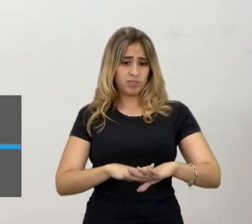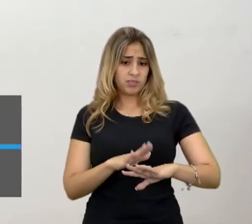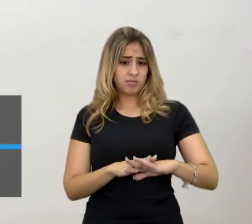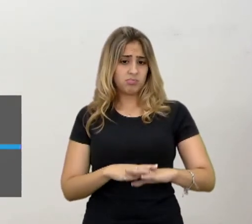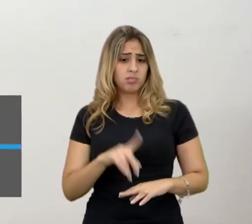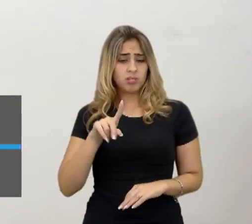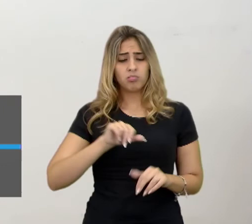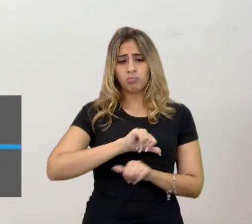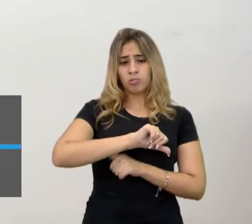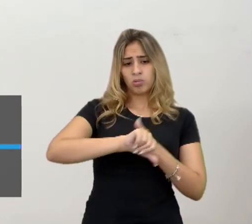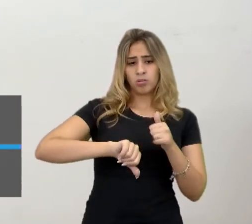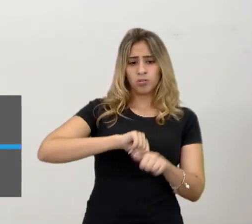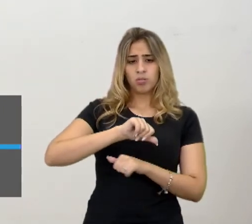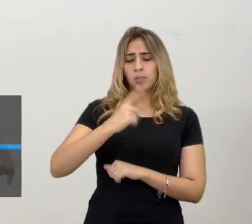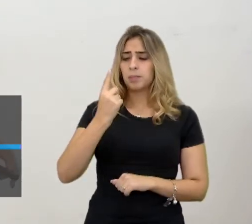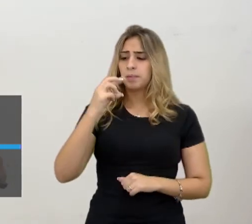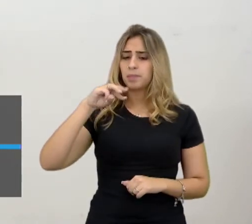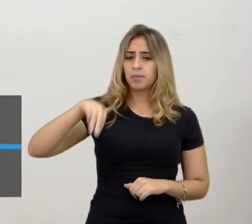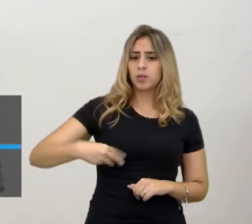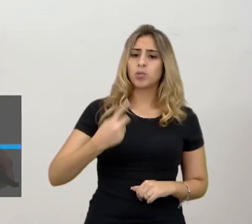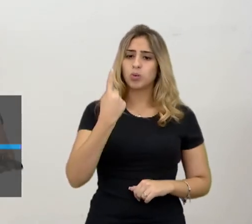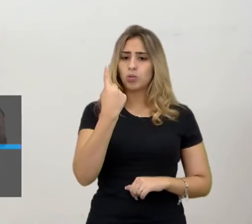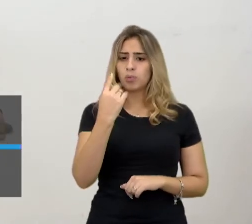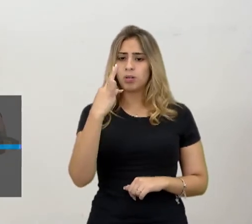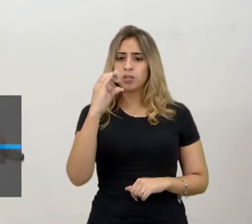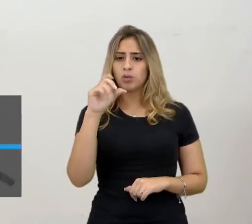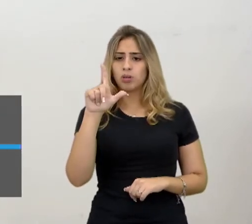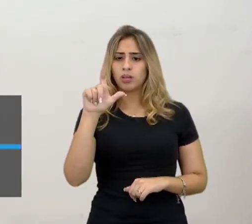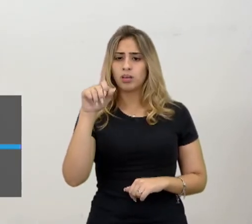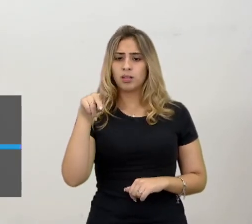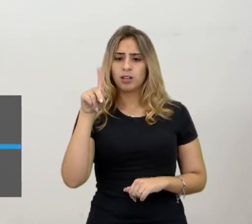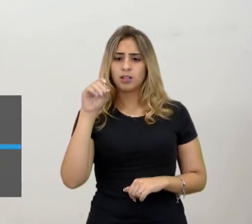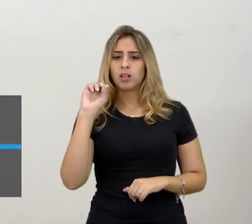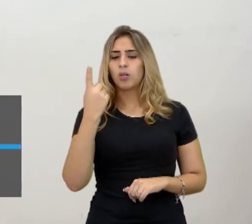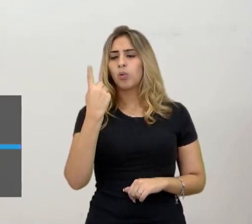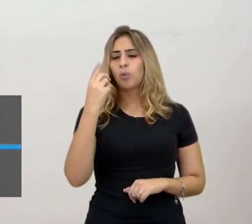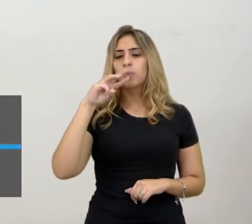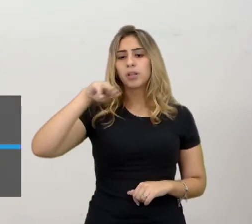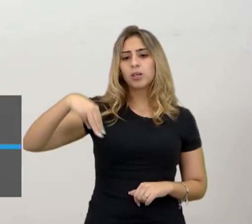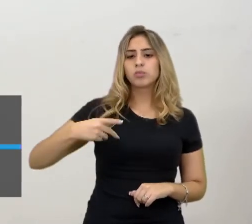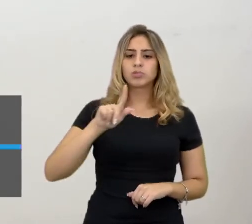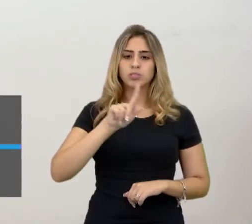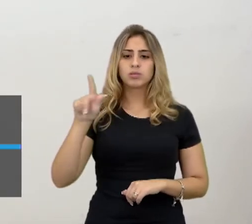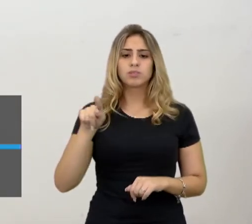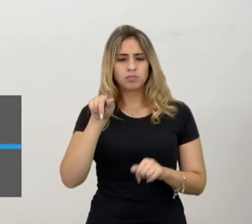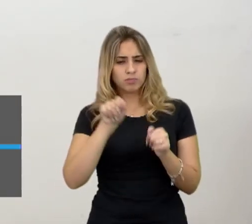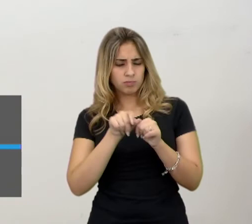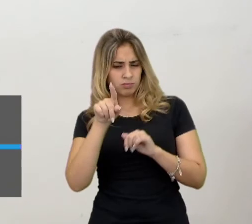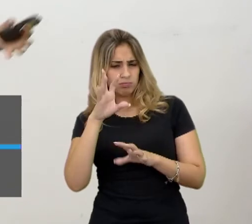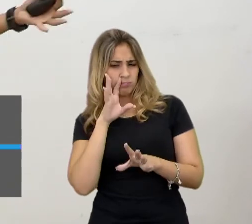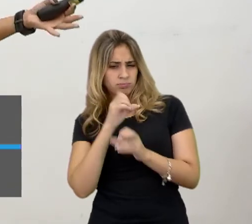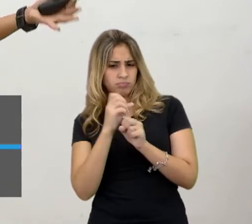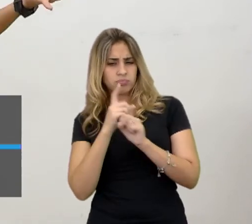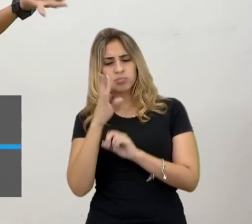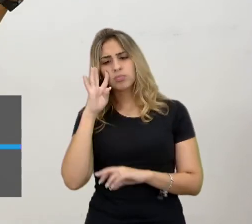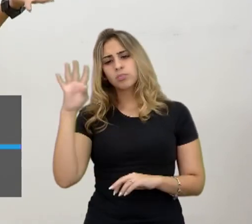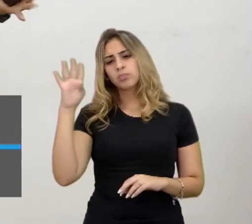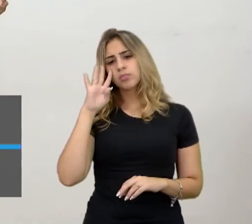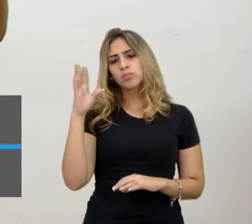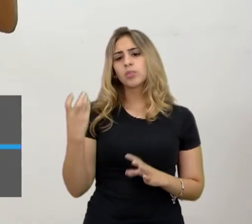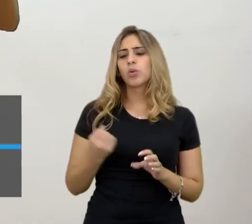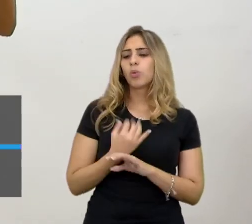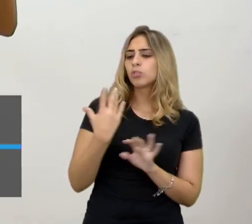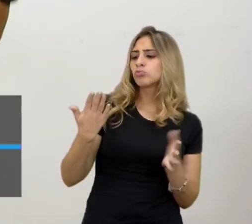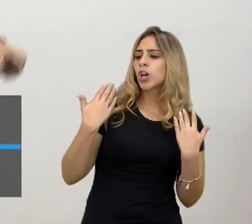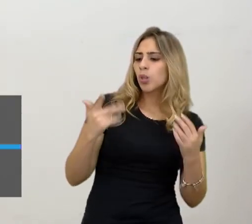é trocar o 1000 aqui por 1 tonelada ou 1 milhão de grama. Tá bom? Faz esse cálculo e reflita quanto de calor